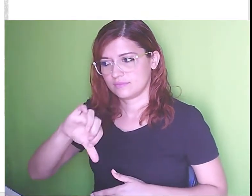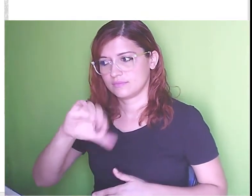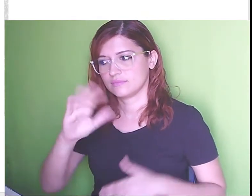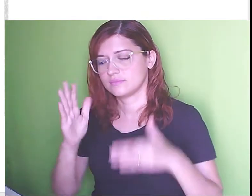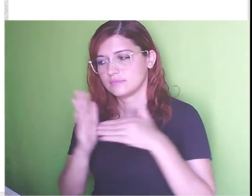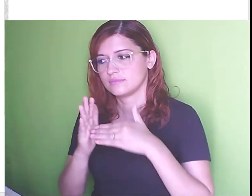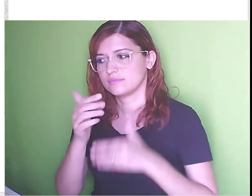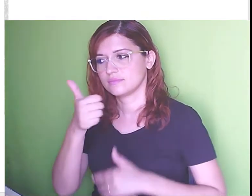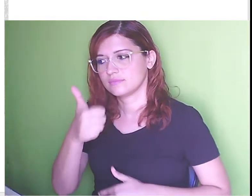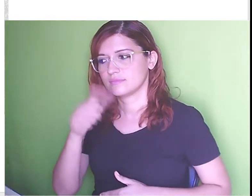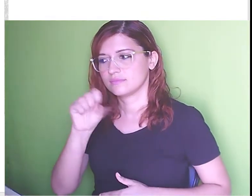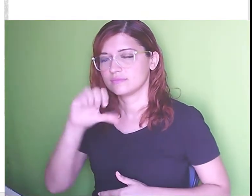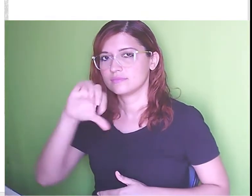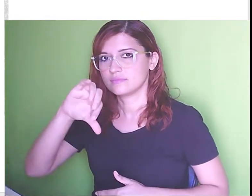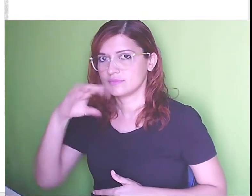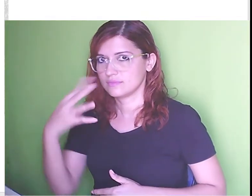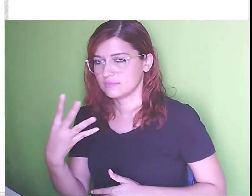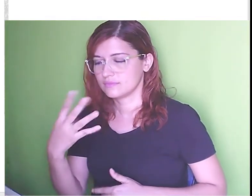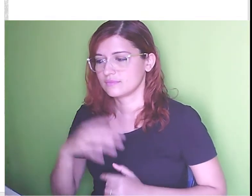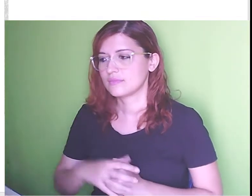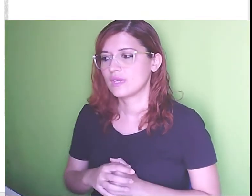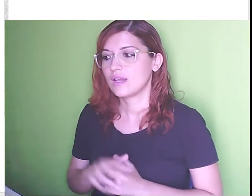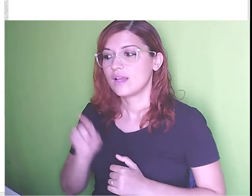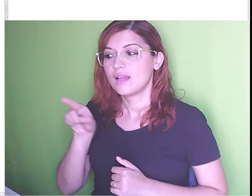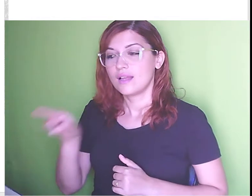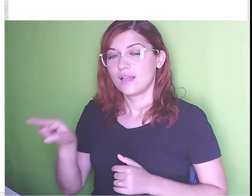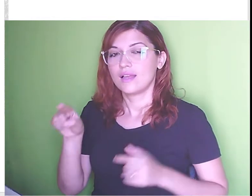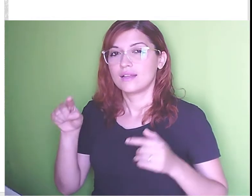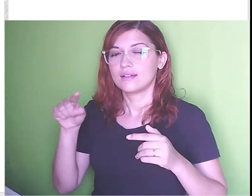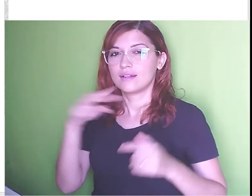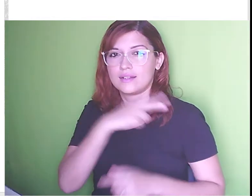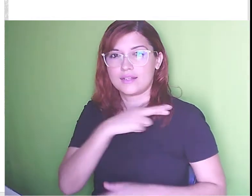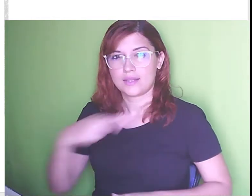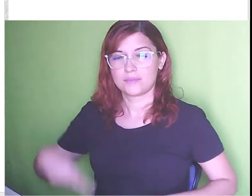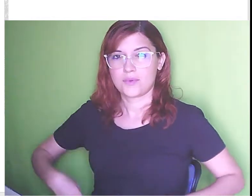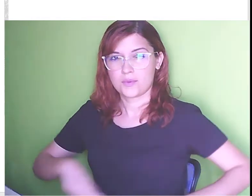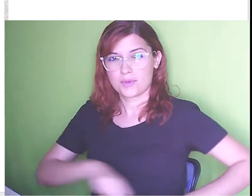compreende a 1889 até 1894.